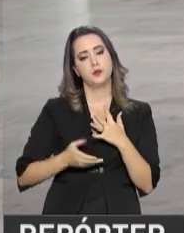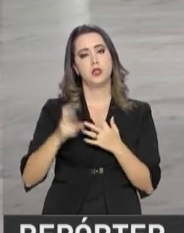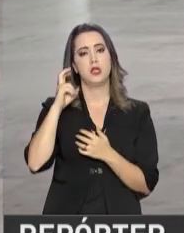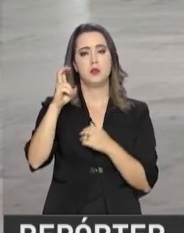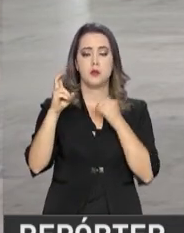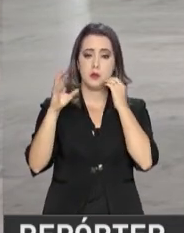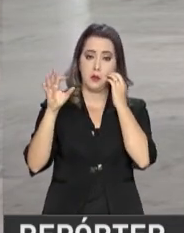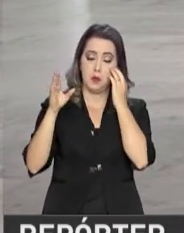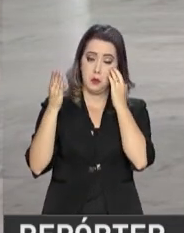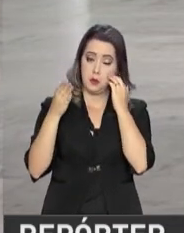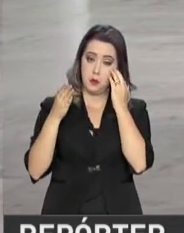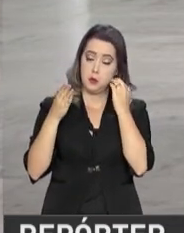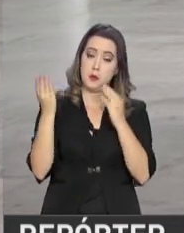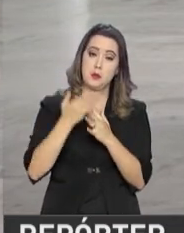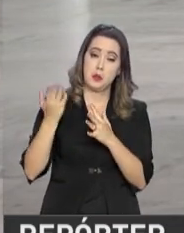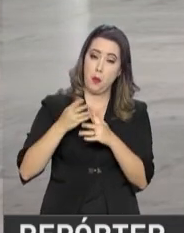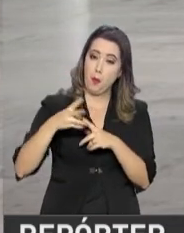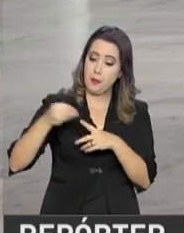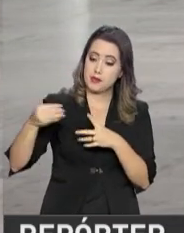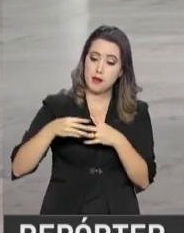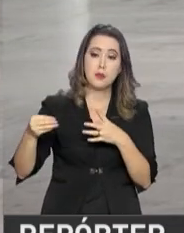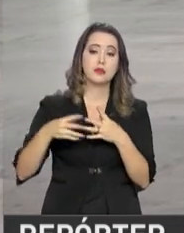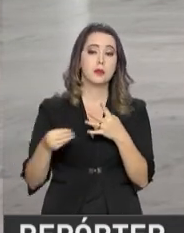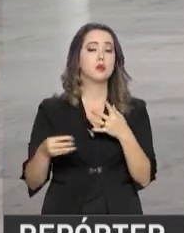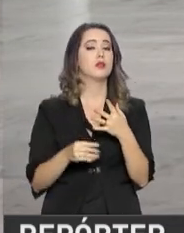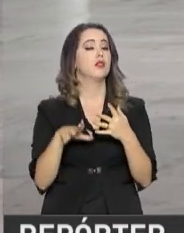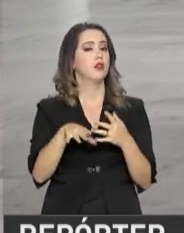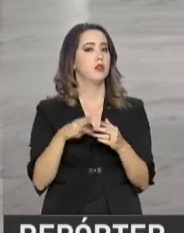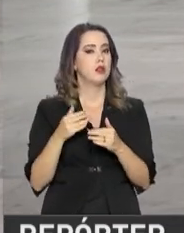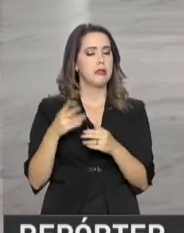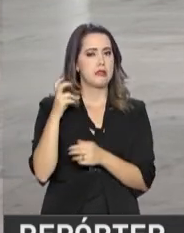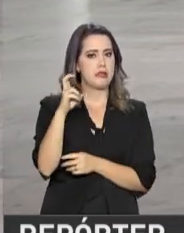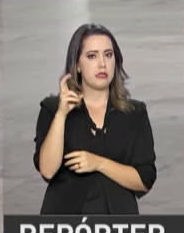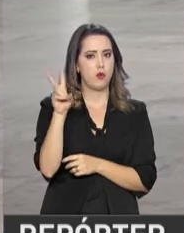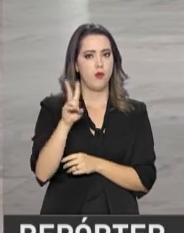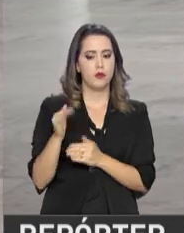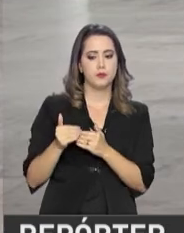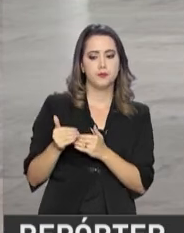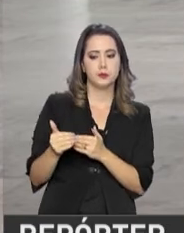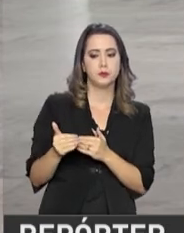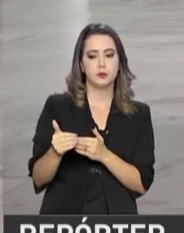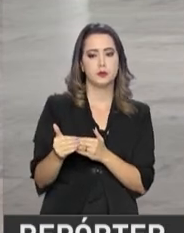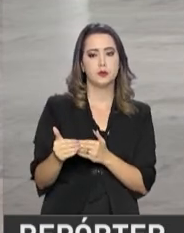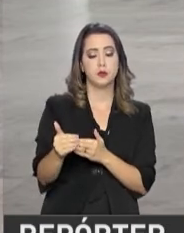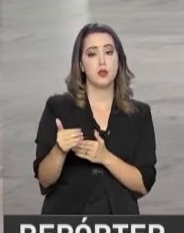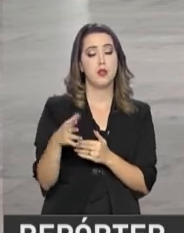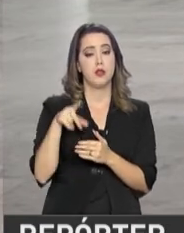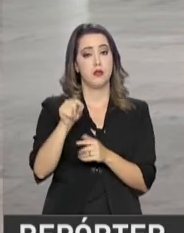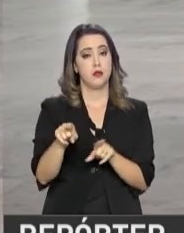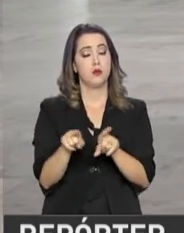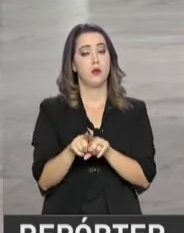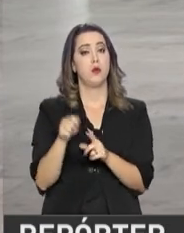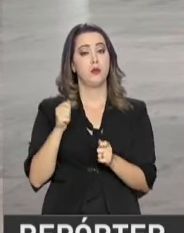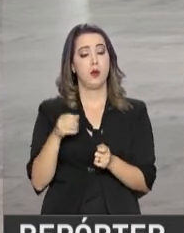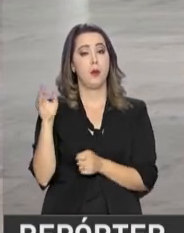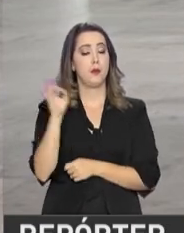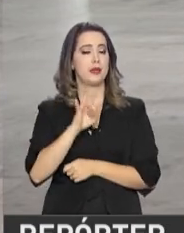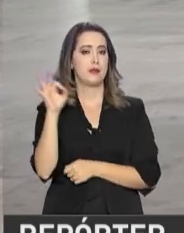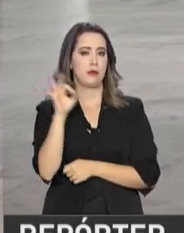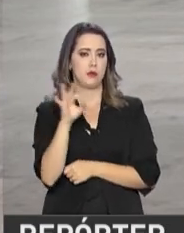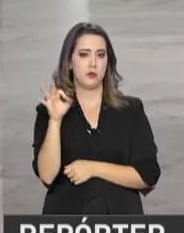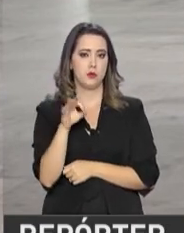cinco parcelas mensais consecutivas e sobre essas cinco parcelas mensais vai incidir uma porcentagem